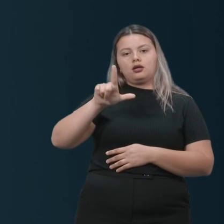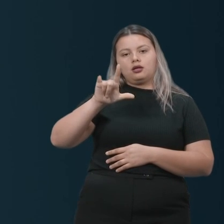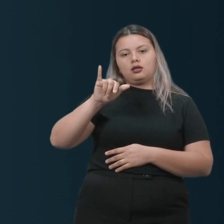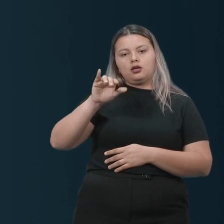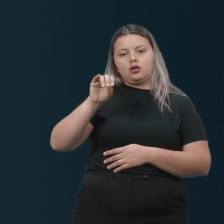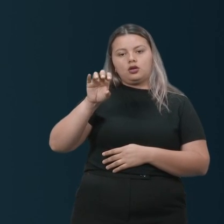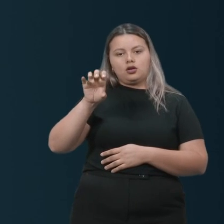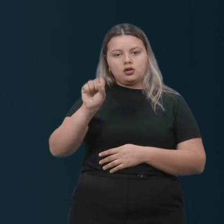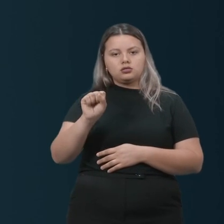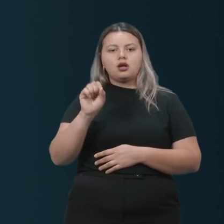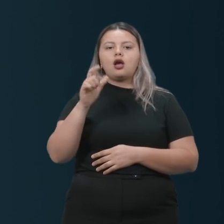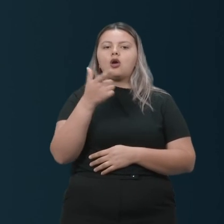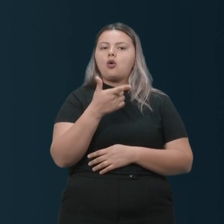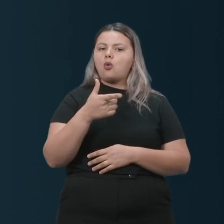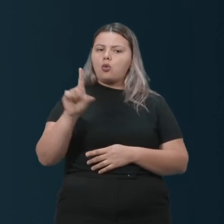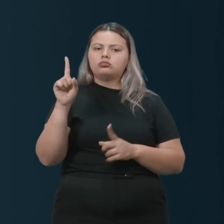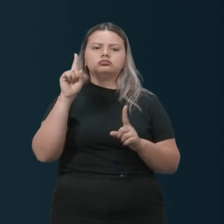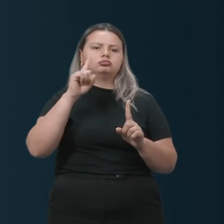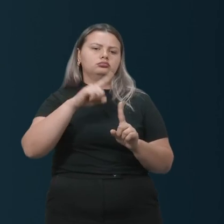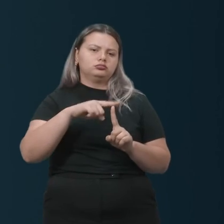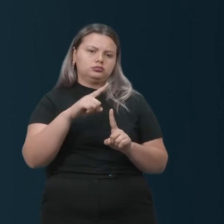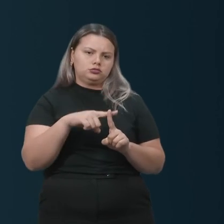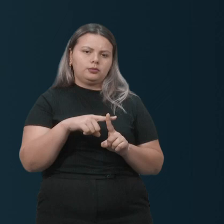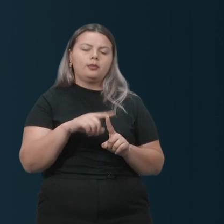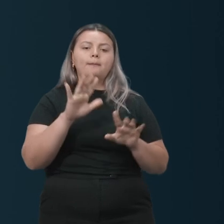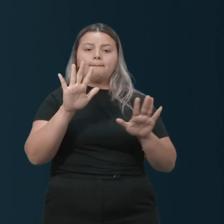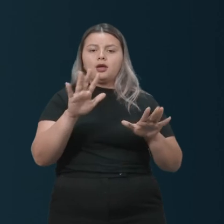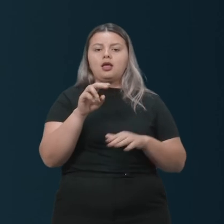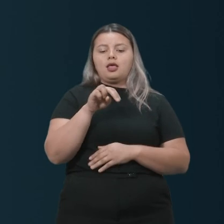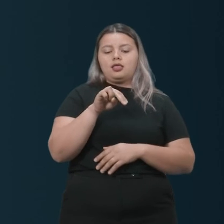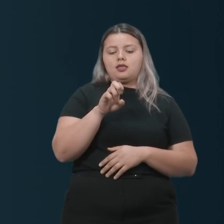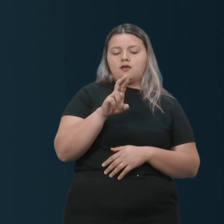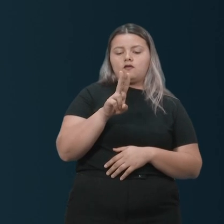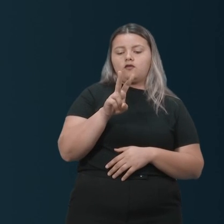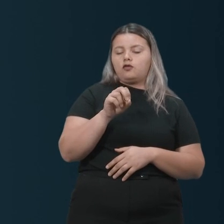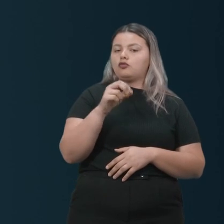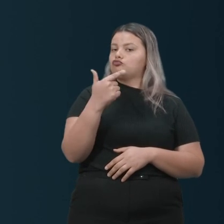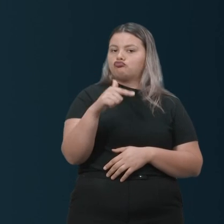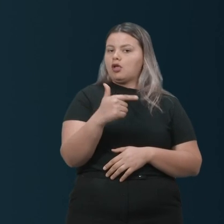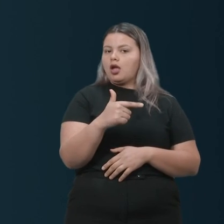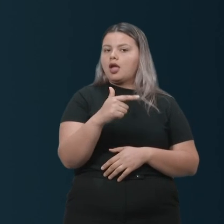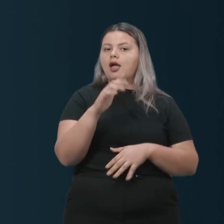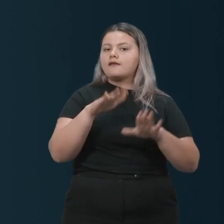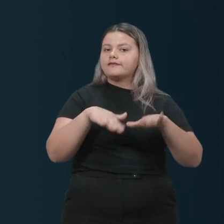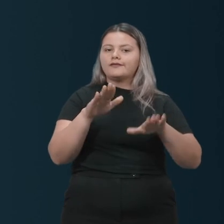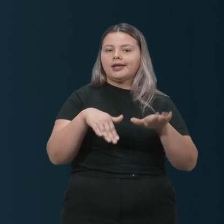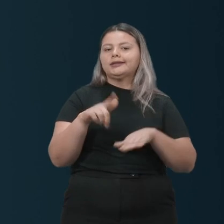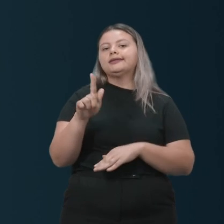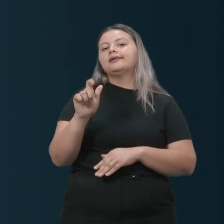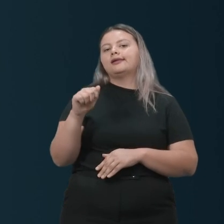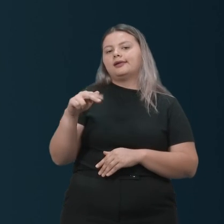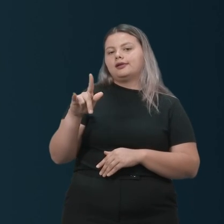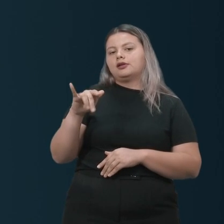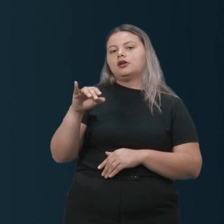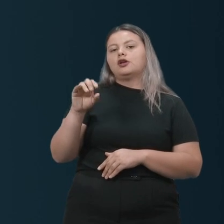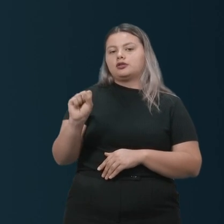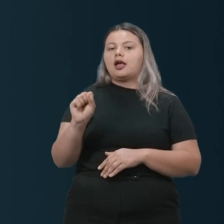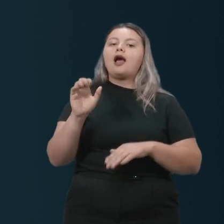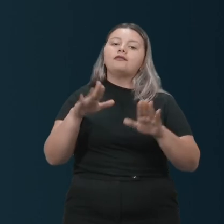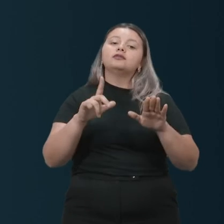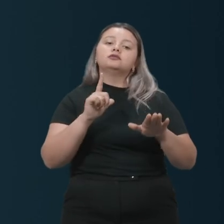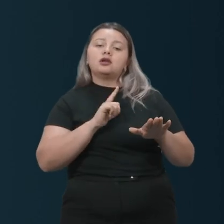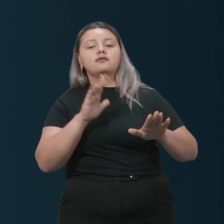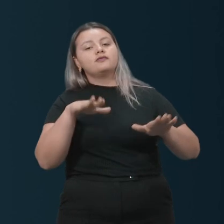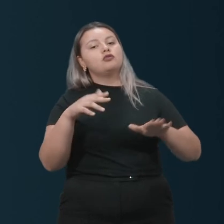porção do sistema nervoso periférico. Nem todo nervo tem gânglios, mas o gânglio se trata de